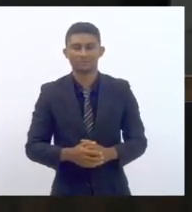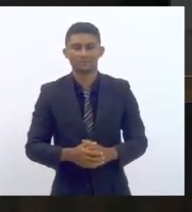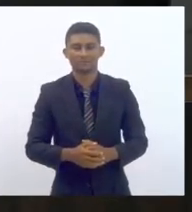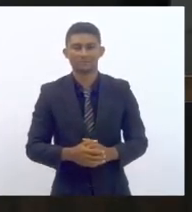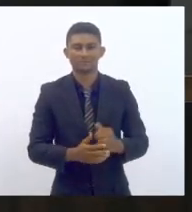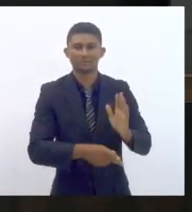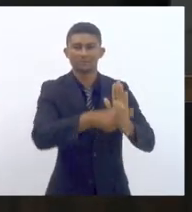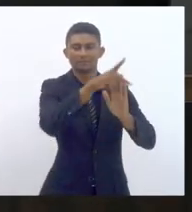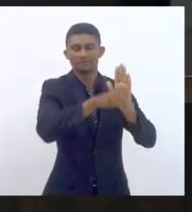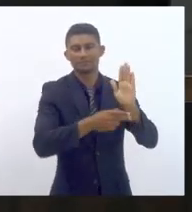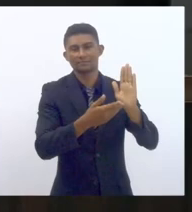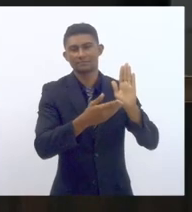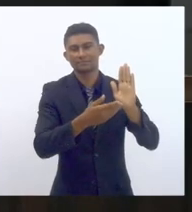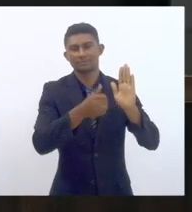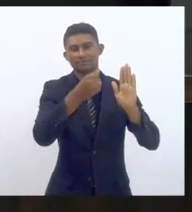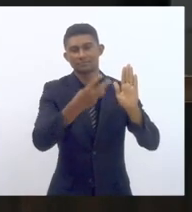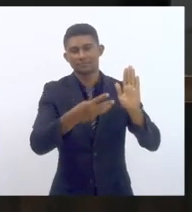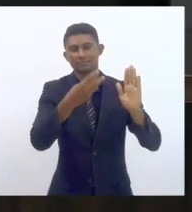Projeto de resolução